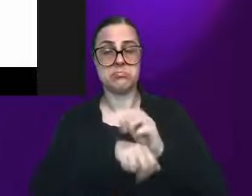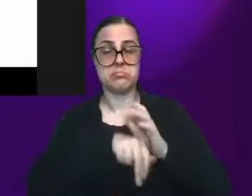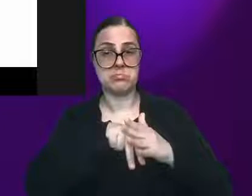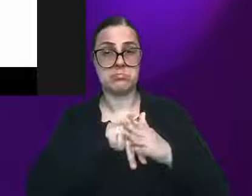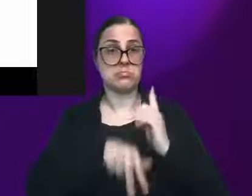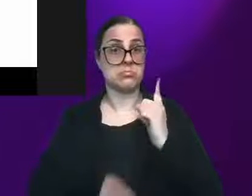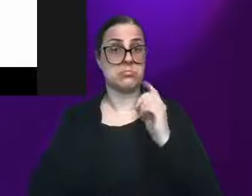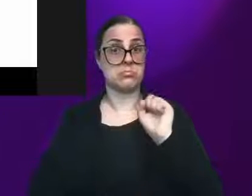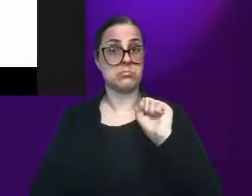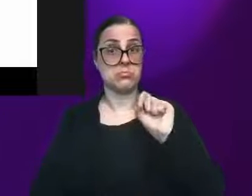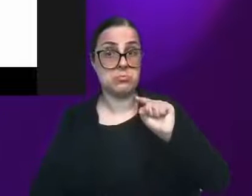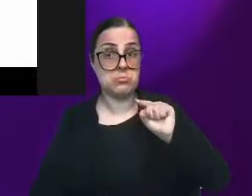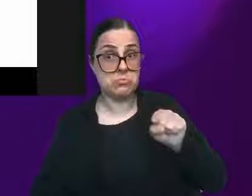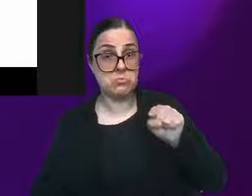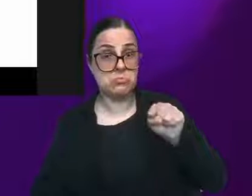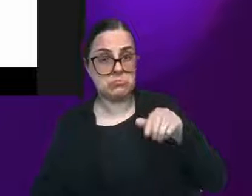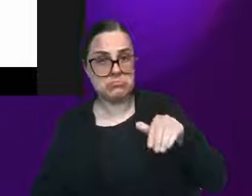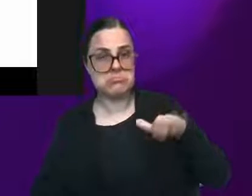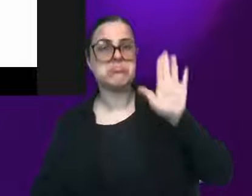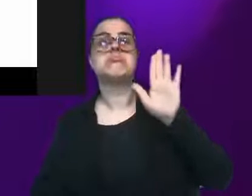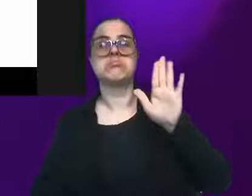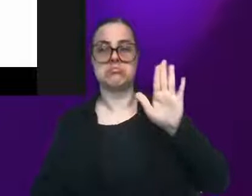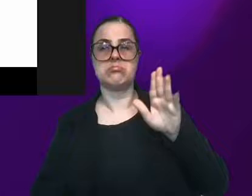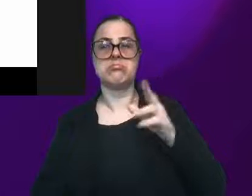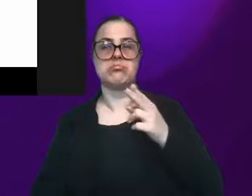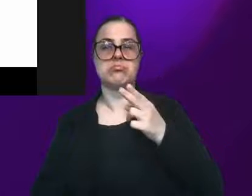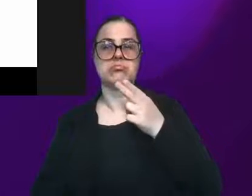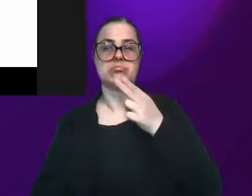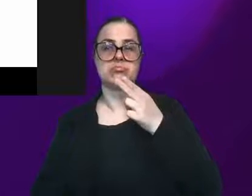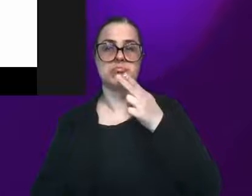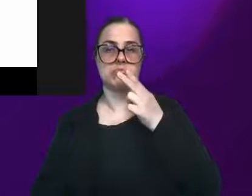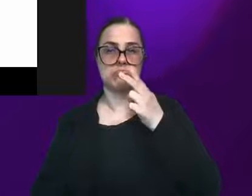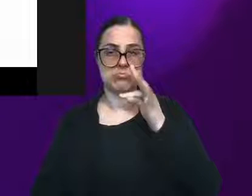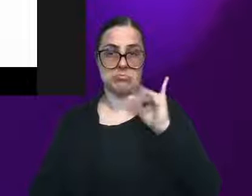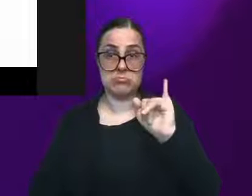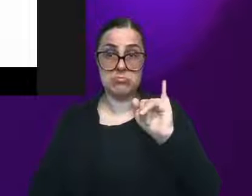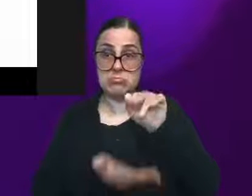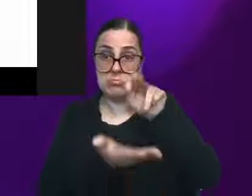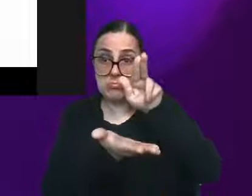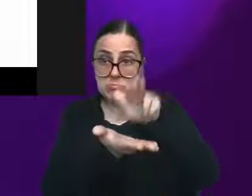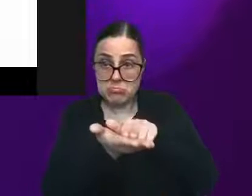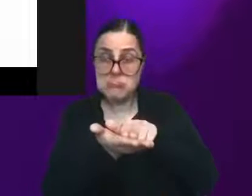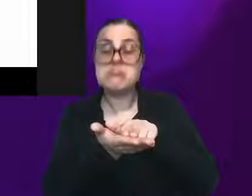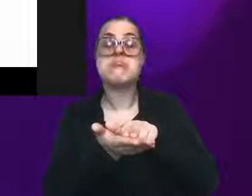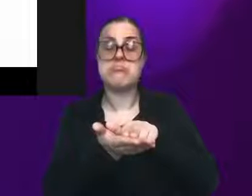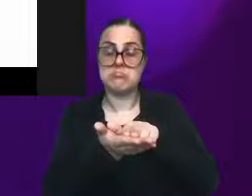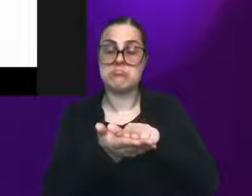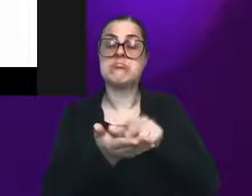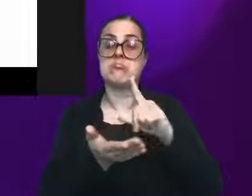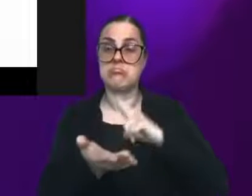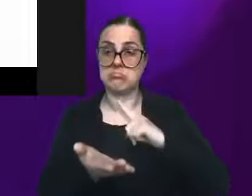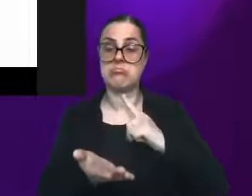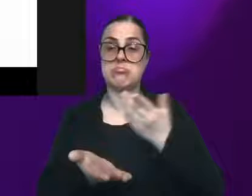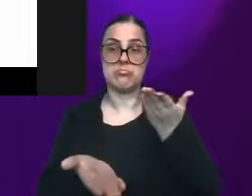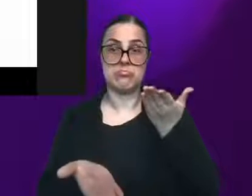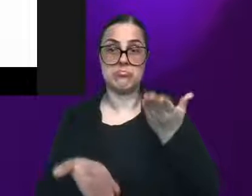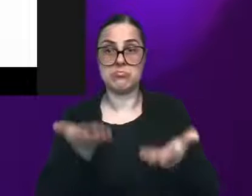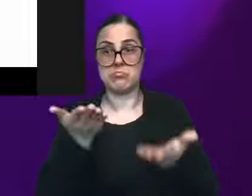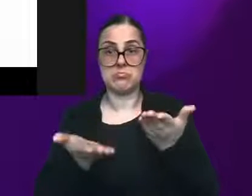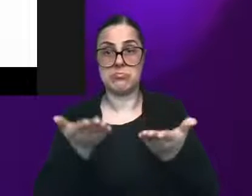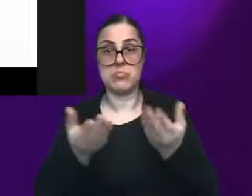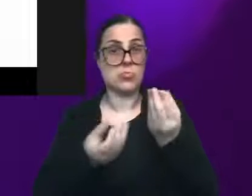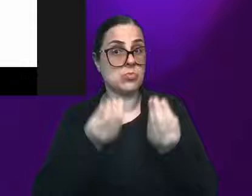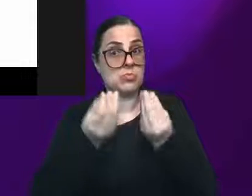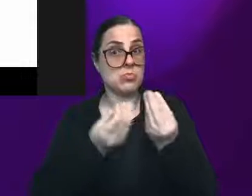dividiu os pacientes da terapia intensiva em 3 grupos. E esses pacientes, eles foram equilibrados no baseline com essa